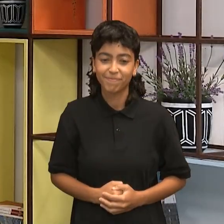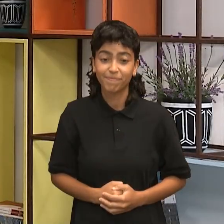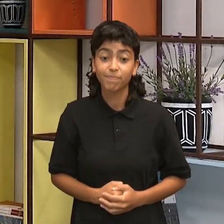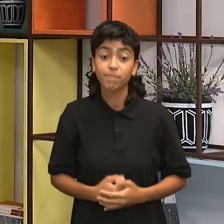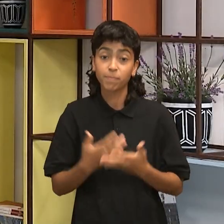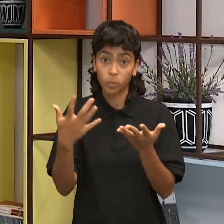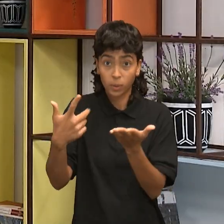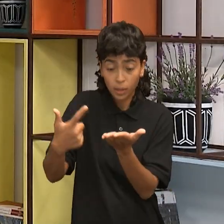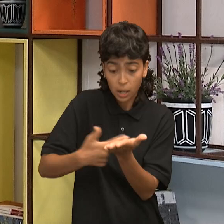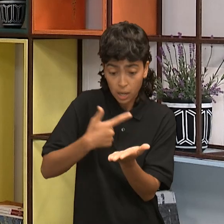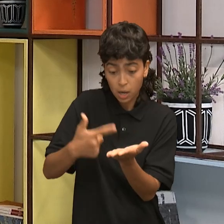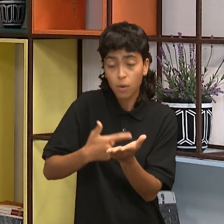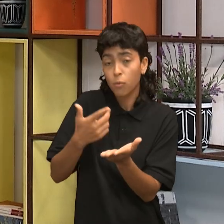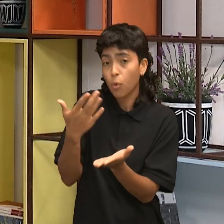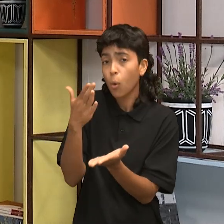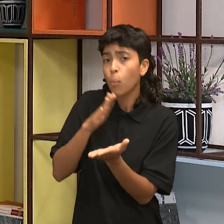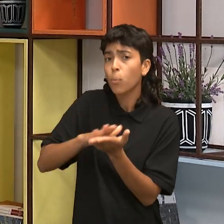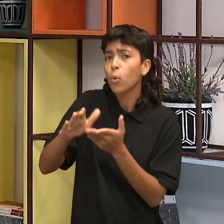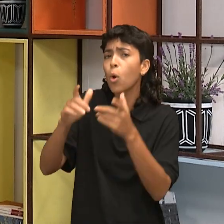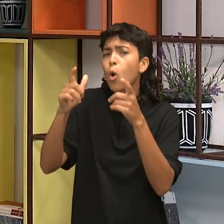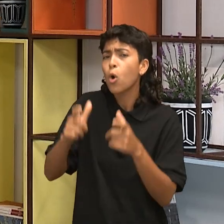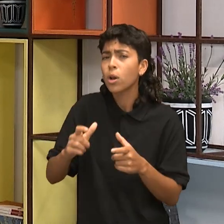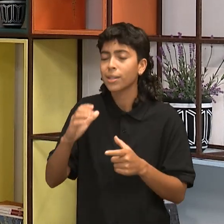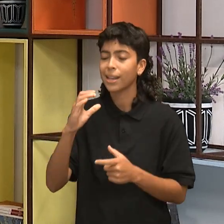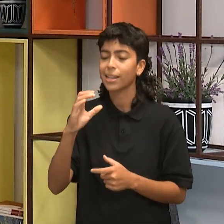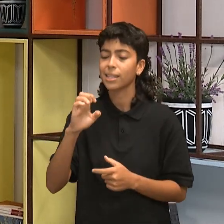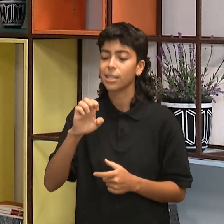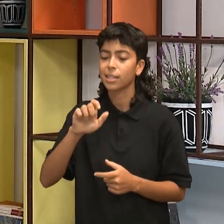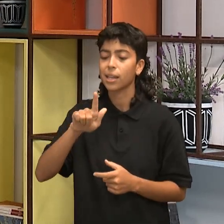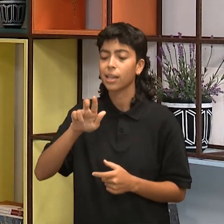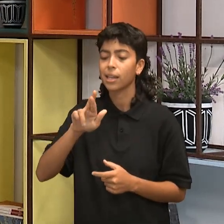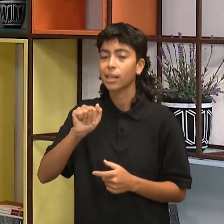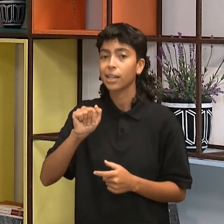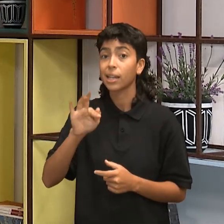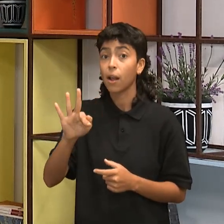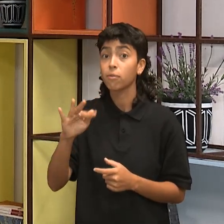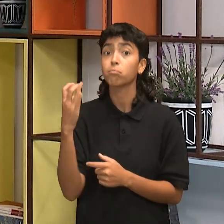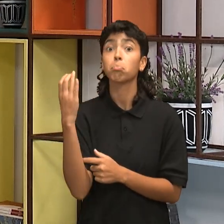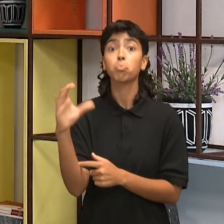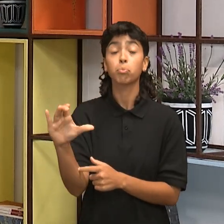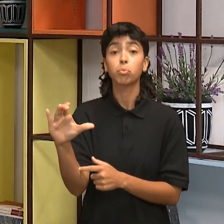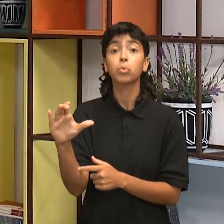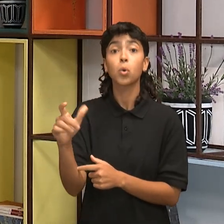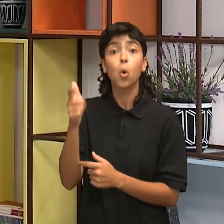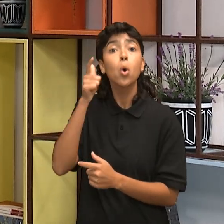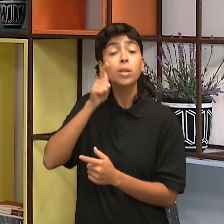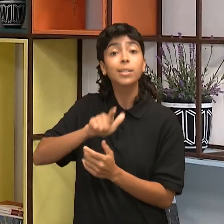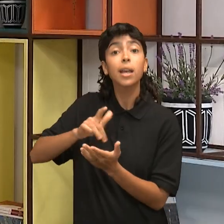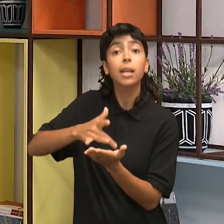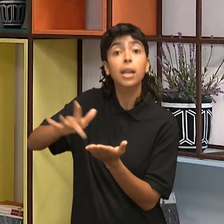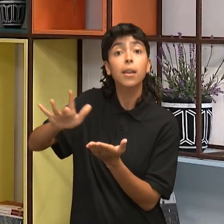Essa obra, gente, ela foi publicada pelo Cigraf UFG e pode ser encontrada em formato e-book no